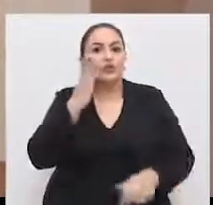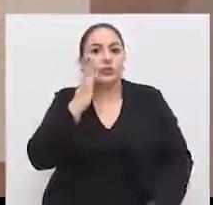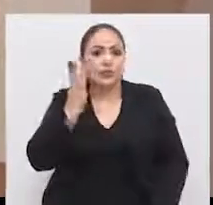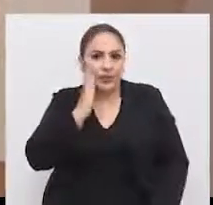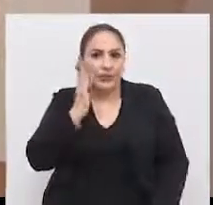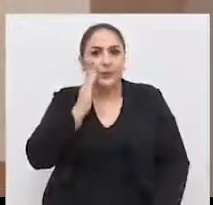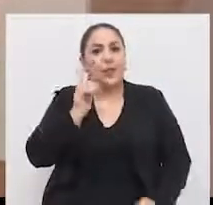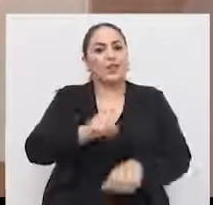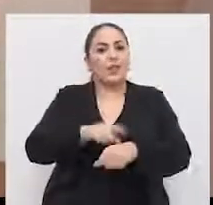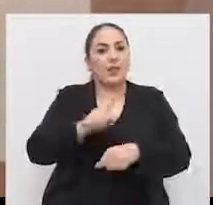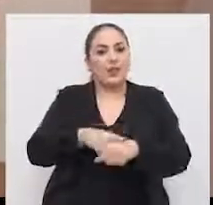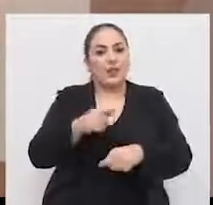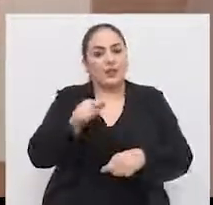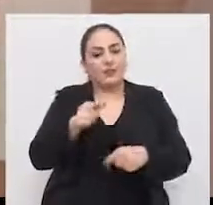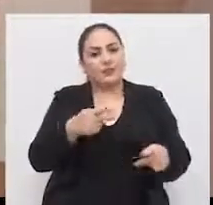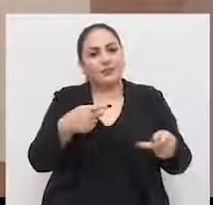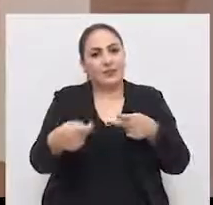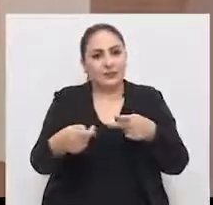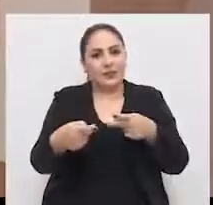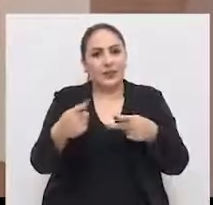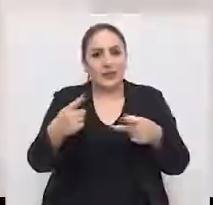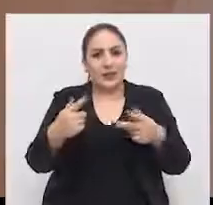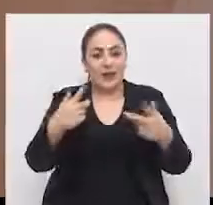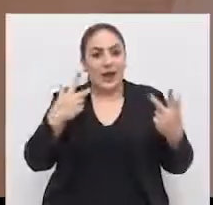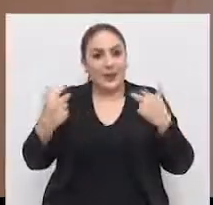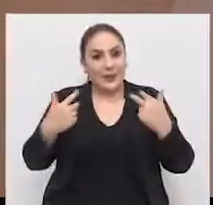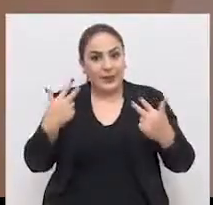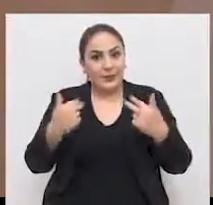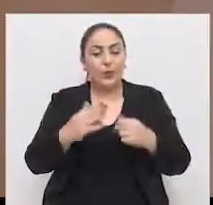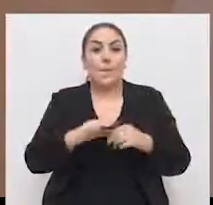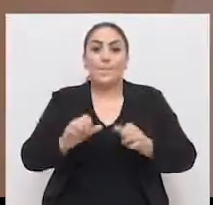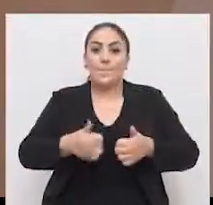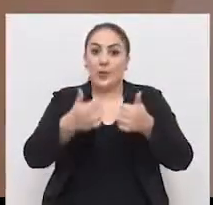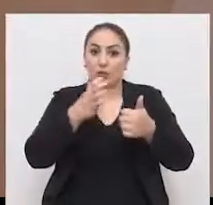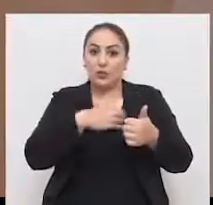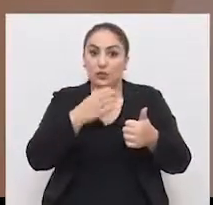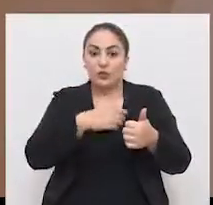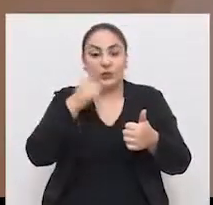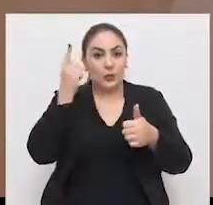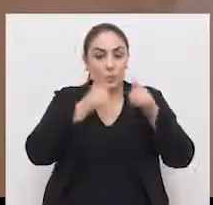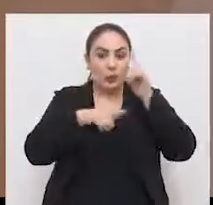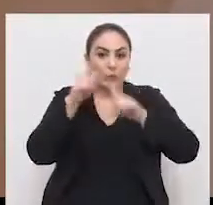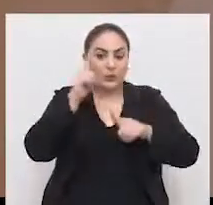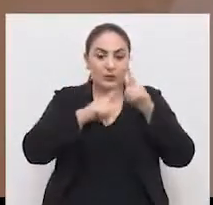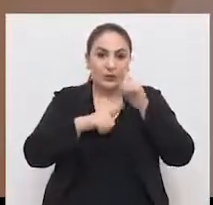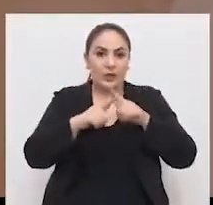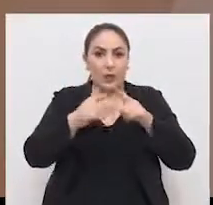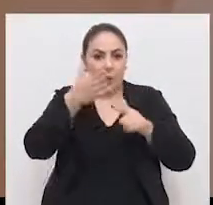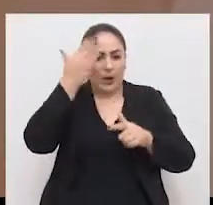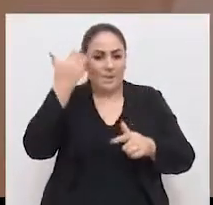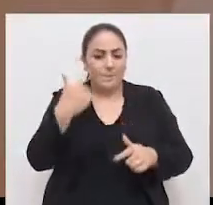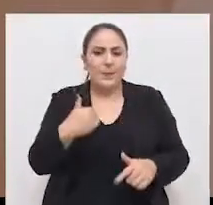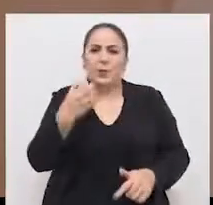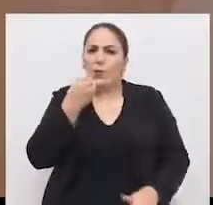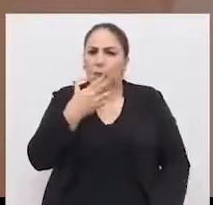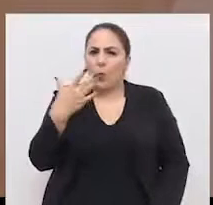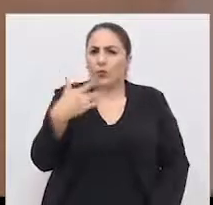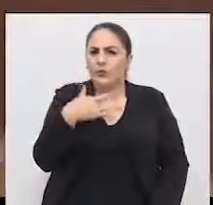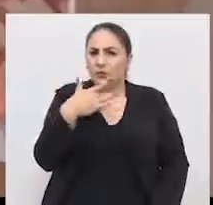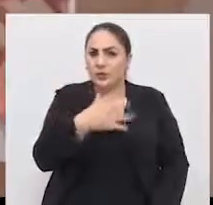já sabe que está na hora de fazer a visita para o seu cabeleireiro. A melhor forma de conquistar um cabelo